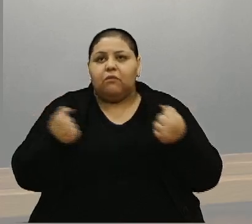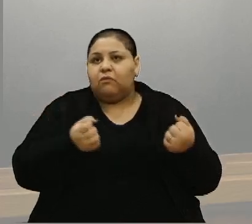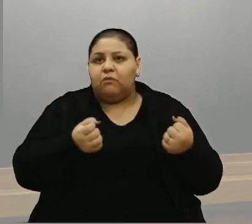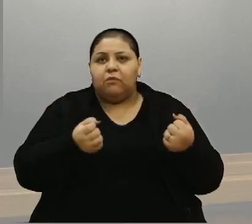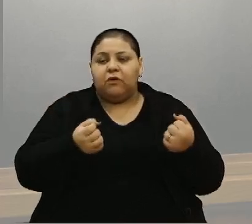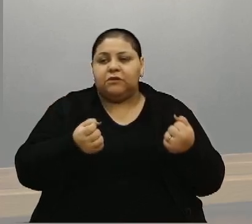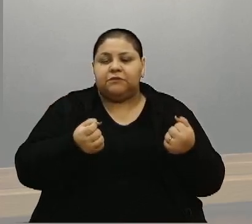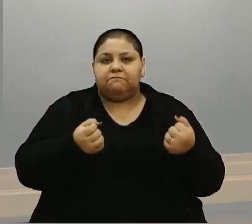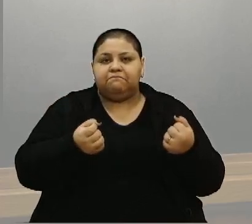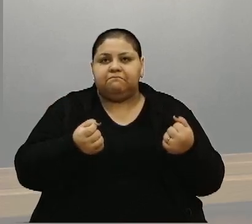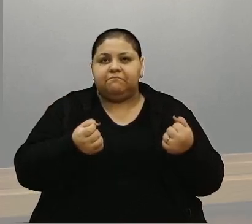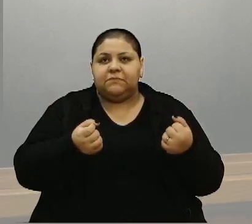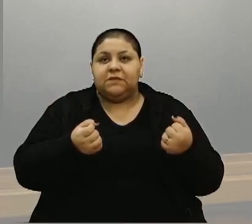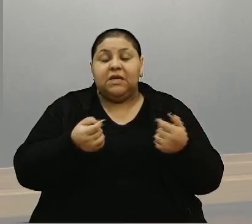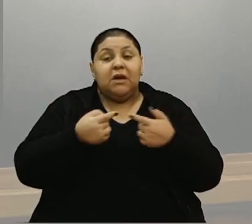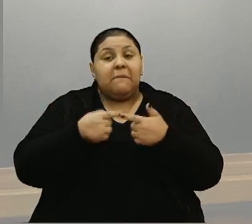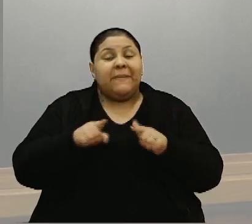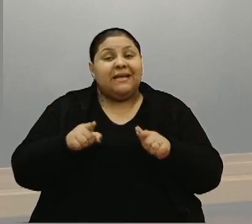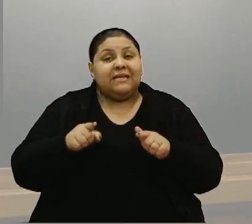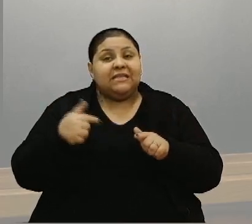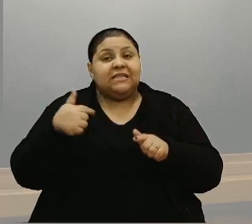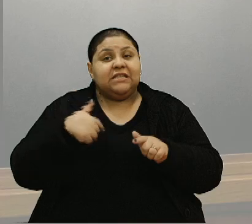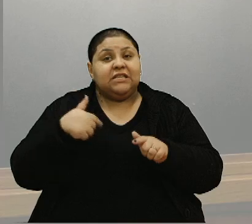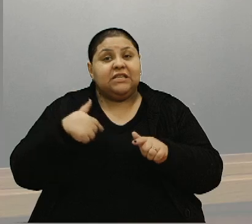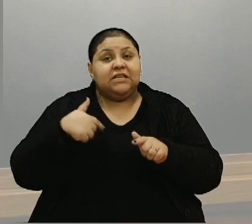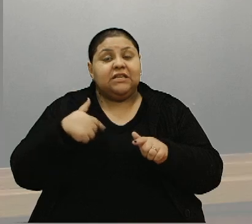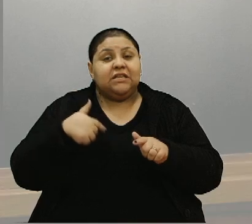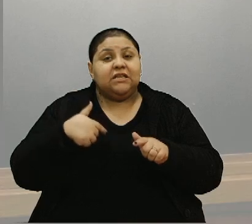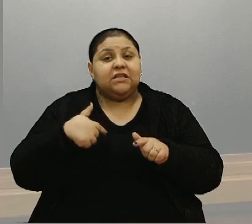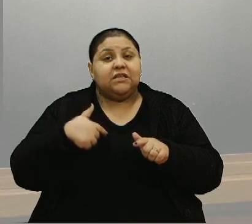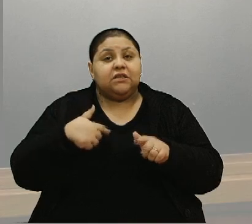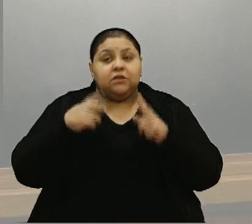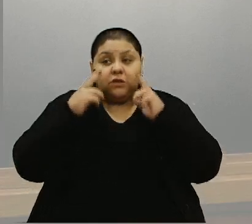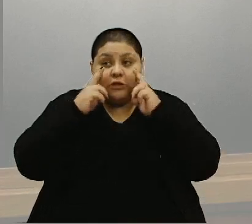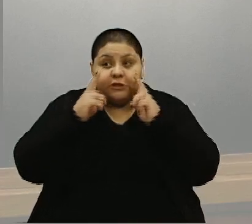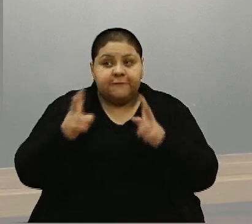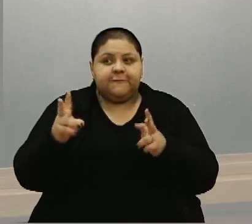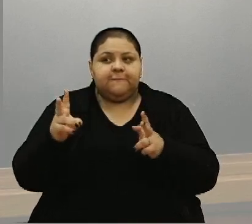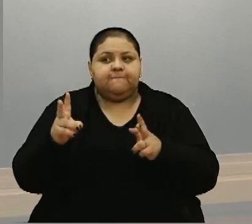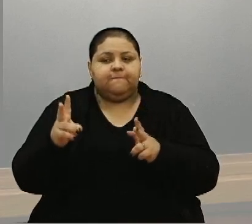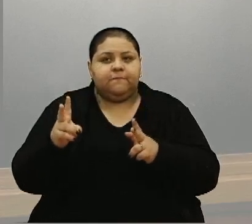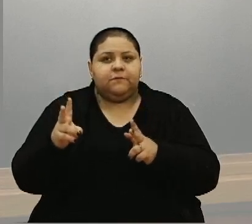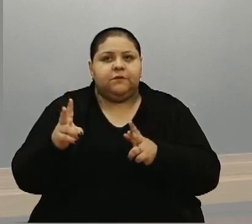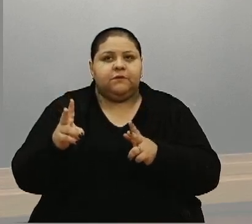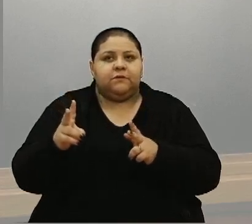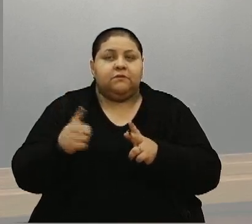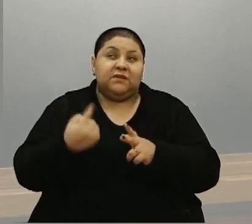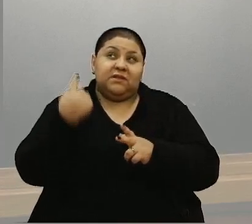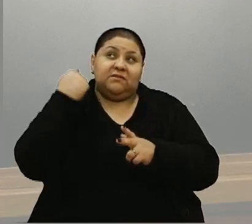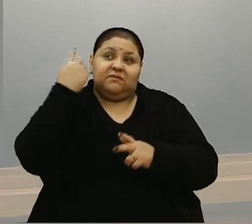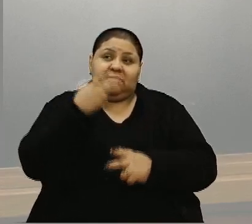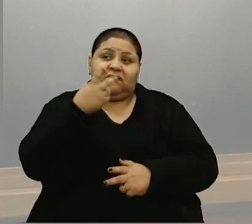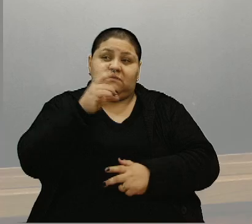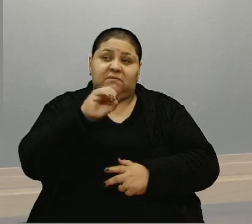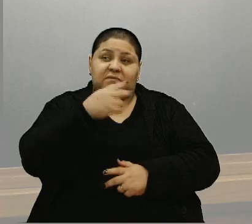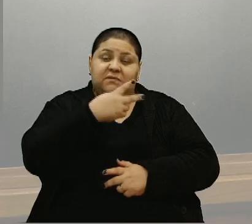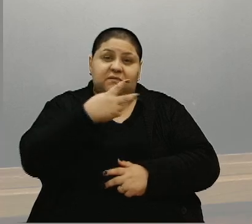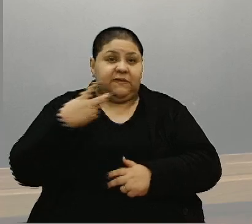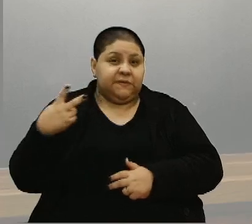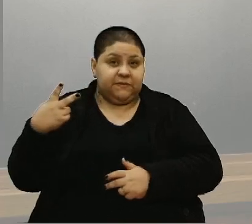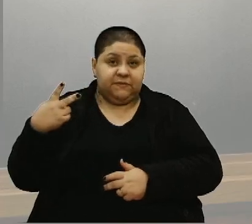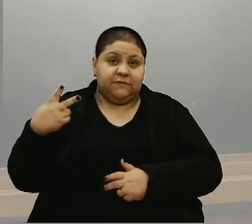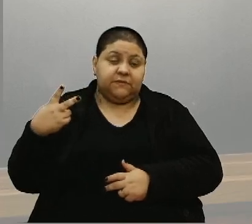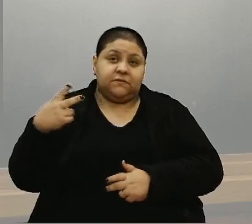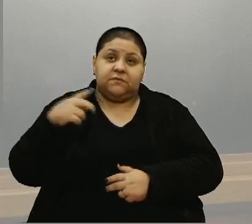para o outro. Mas eu já vivenci aqui situações, lá em 2022,